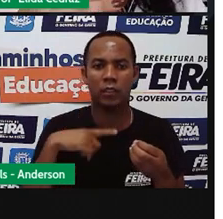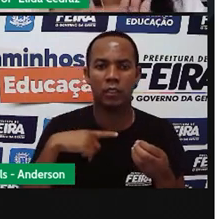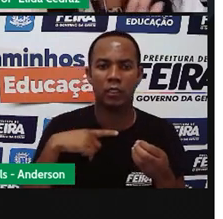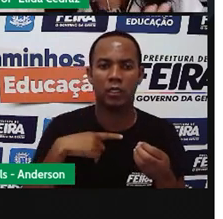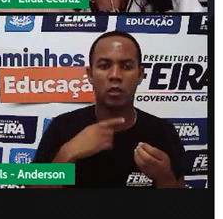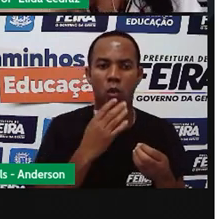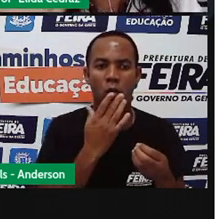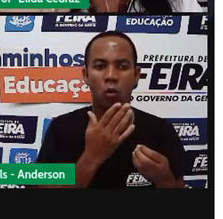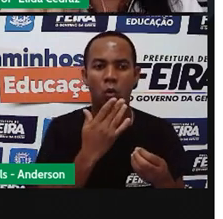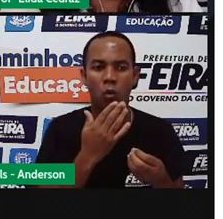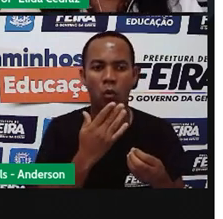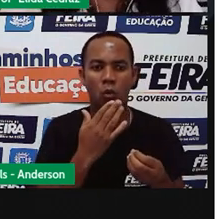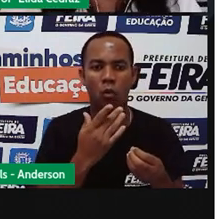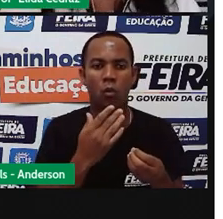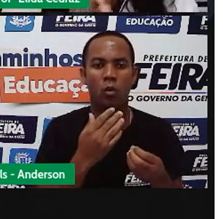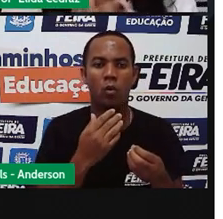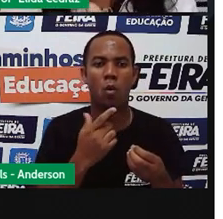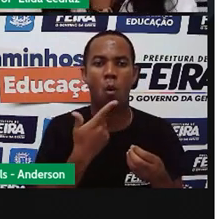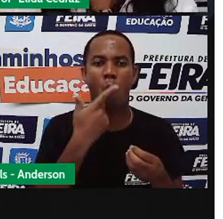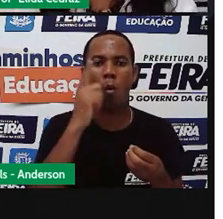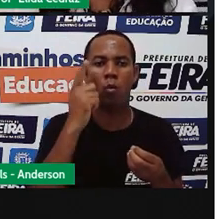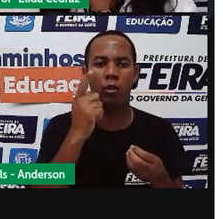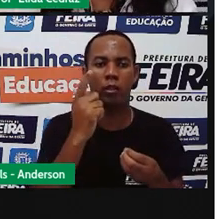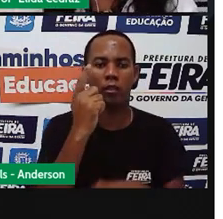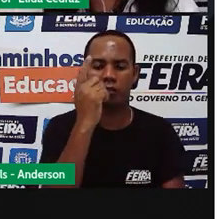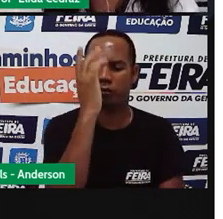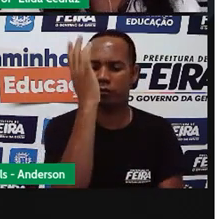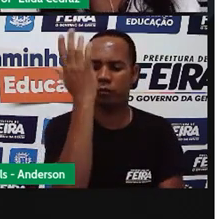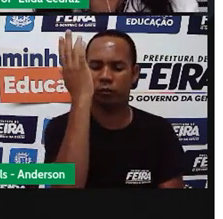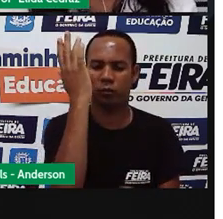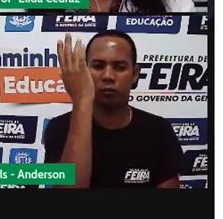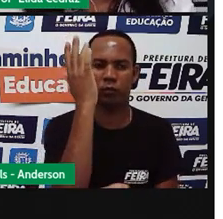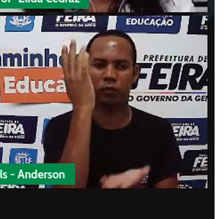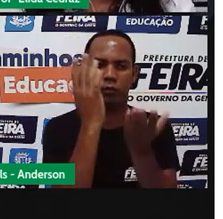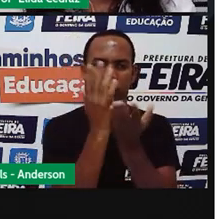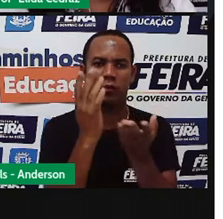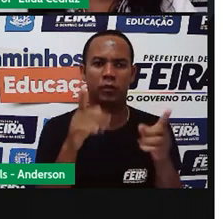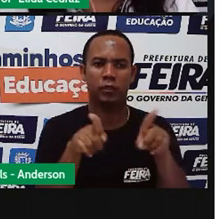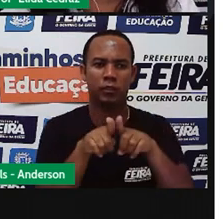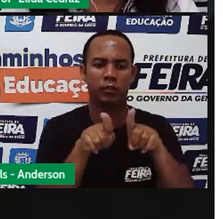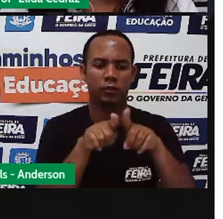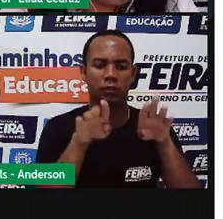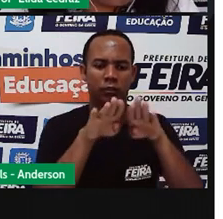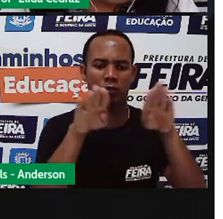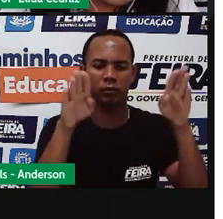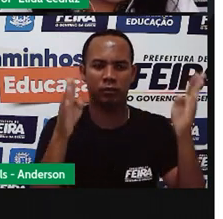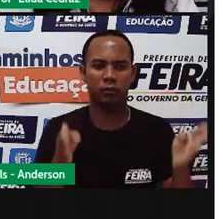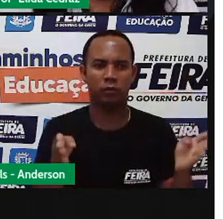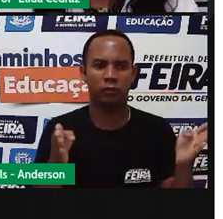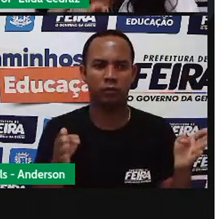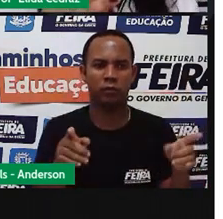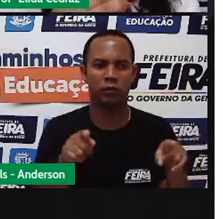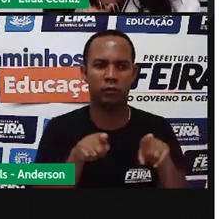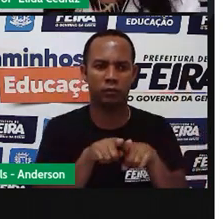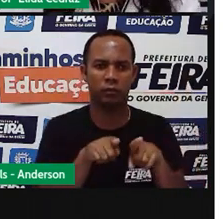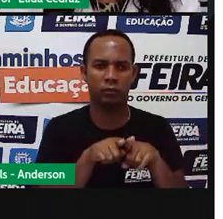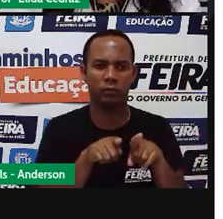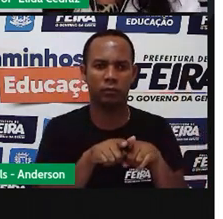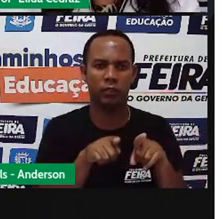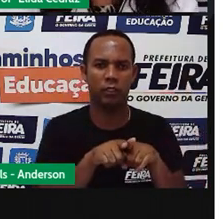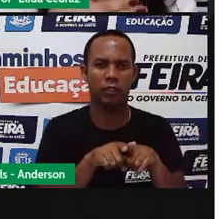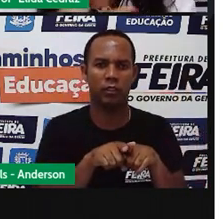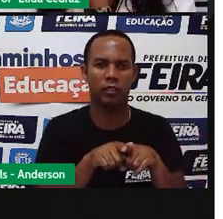cor amadeirada, podia ser qualquer outra cor. Mas por ele não ser transparente, ele é opaco,